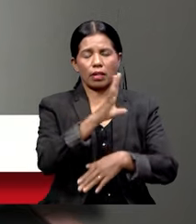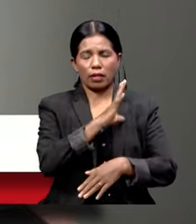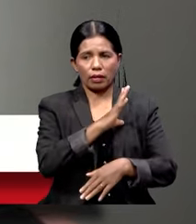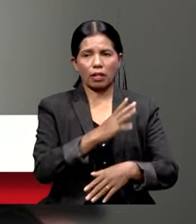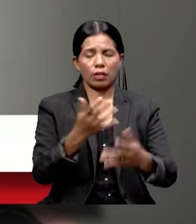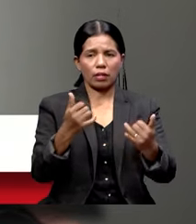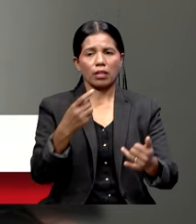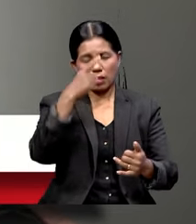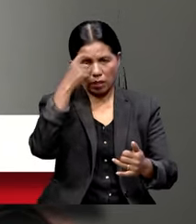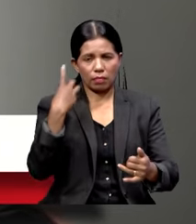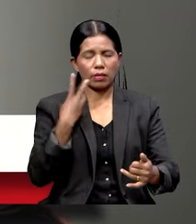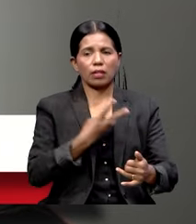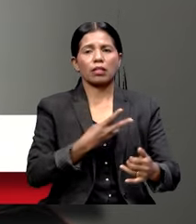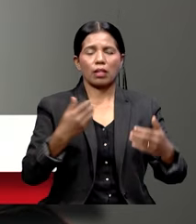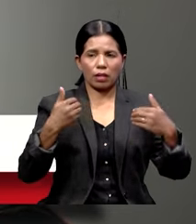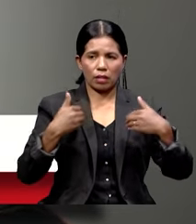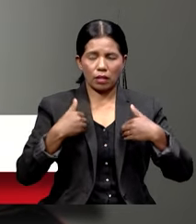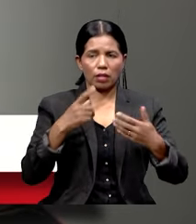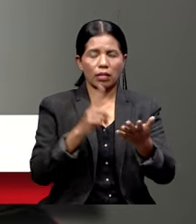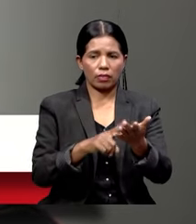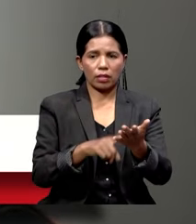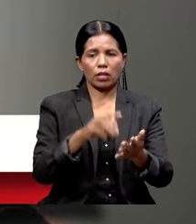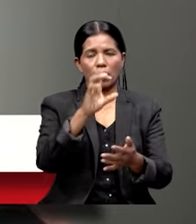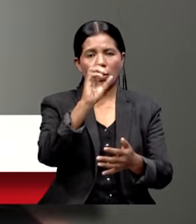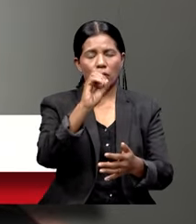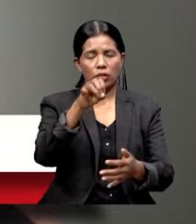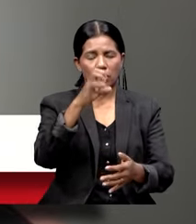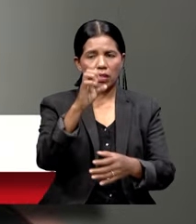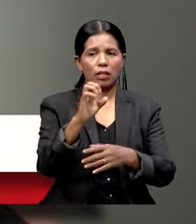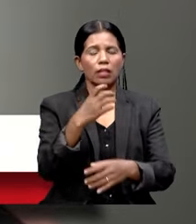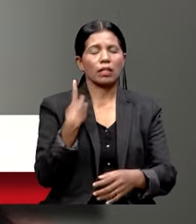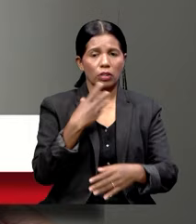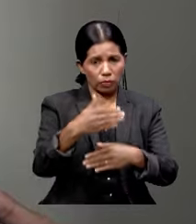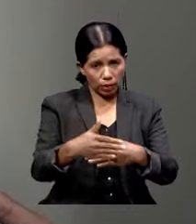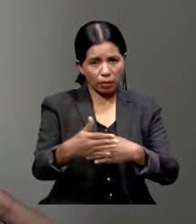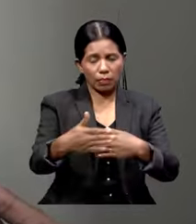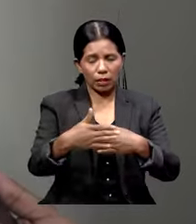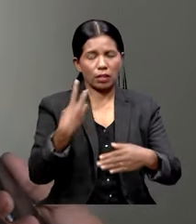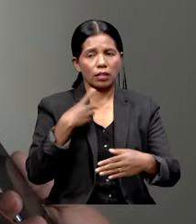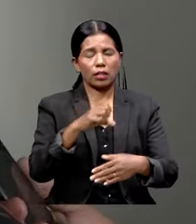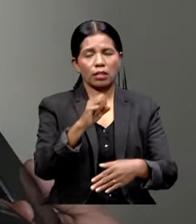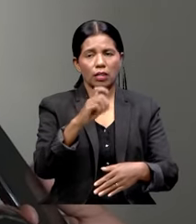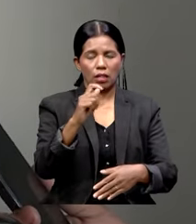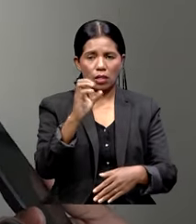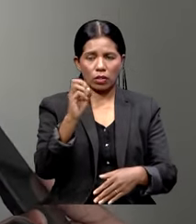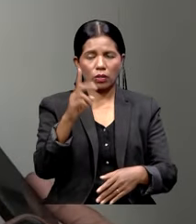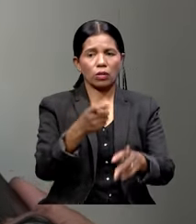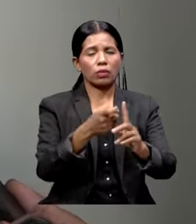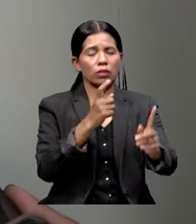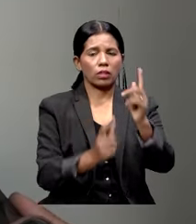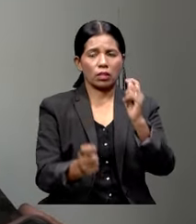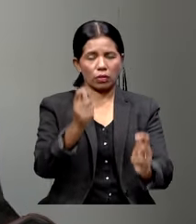Agora também tem ela debate OZ. E tu então? Então também se atou simona notificação russo Tribunal de